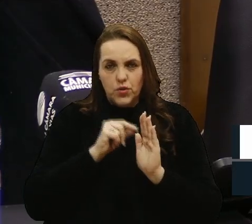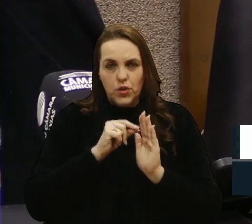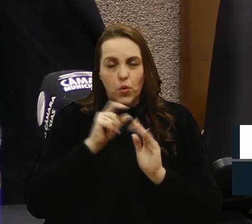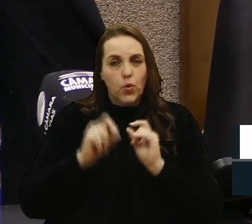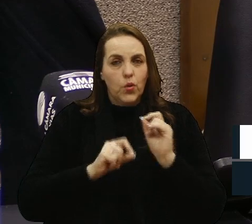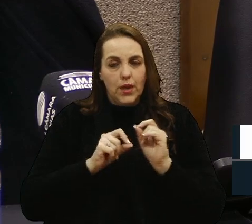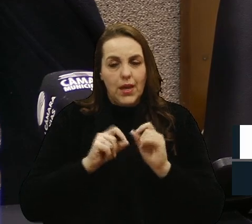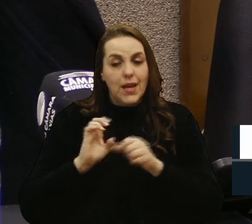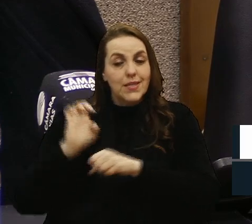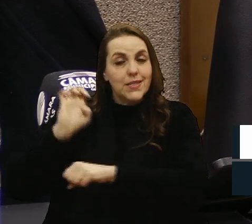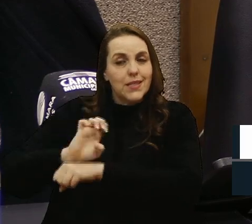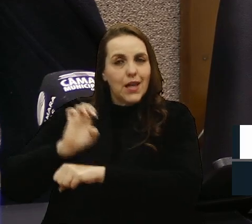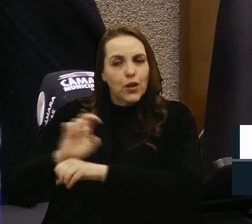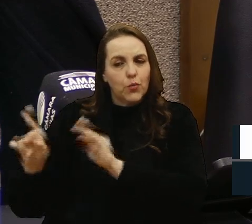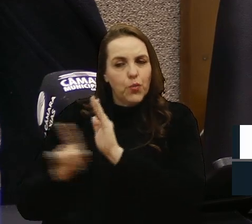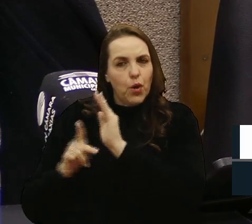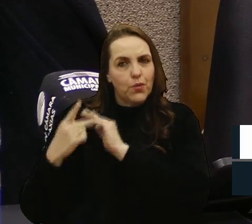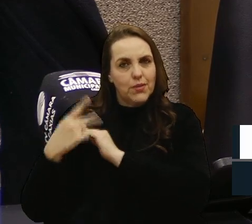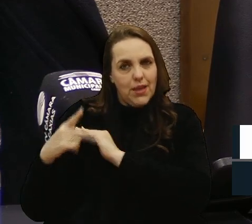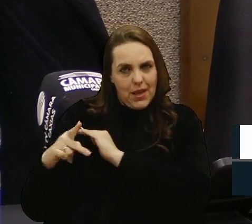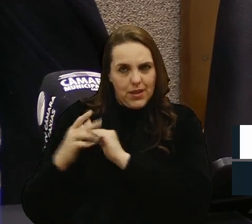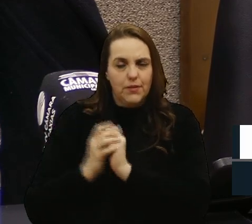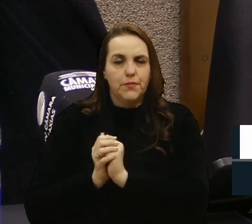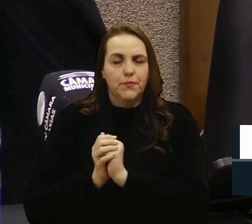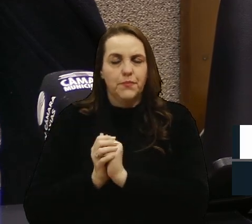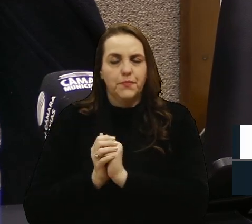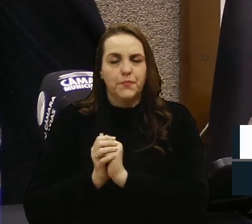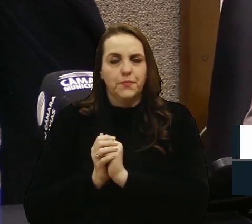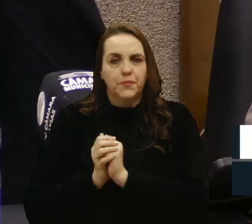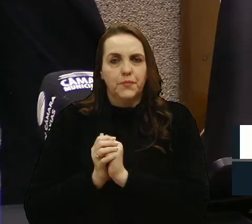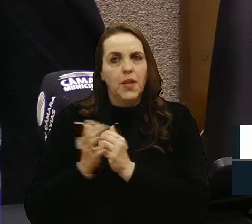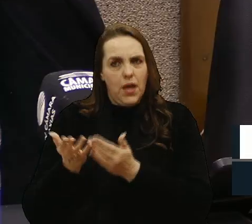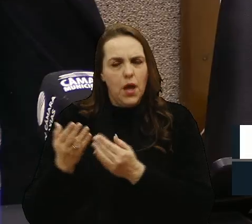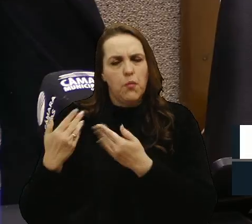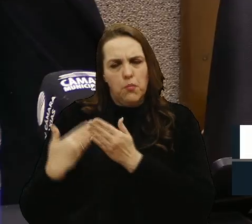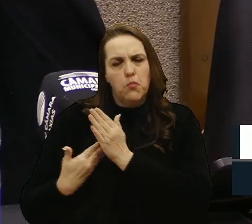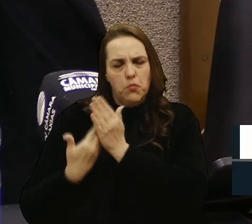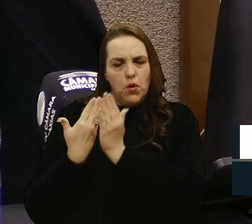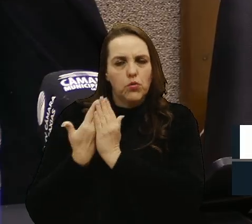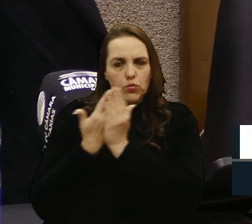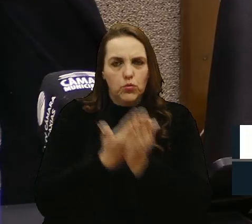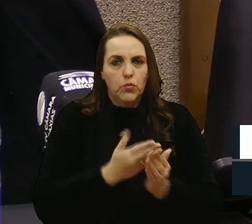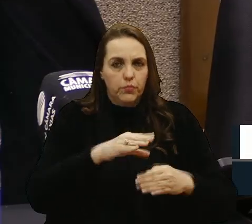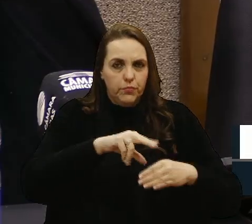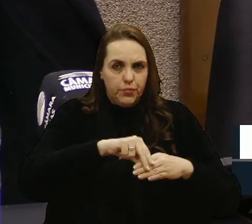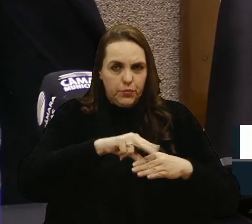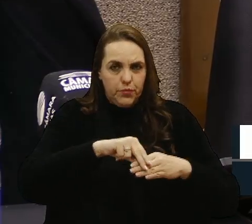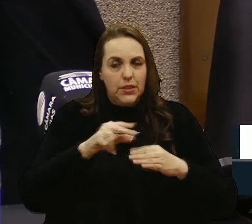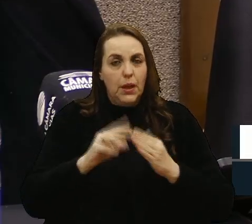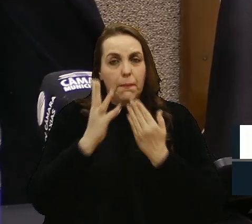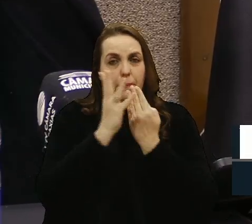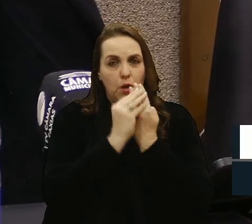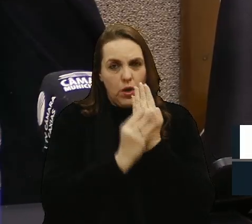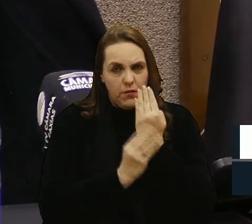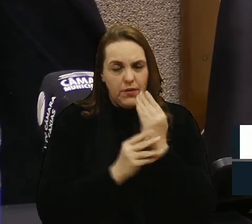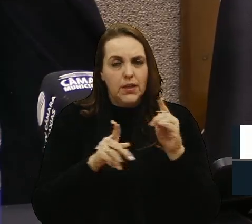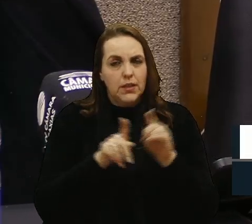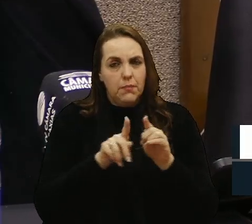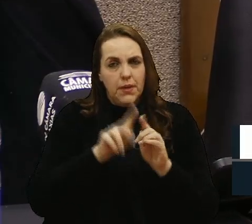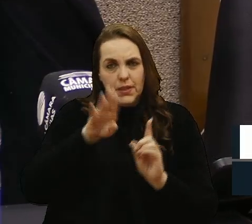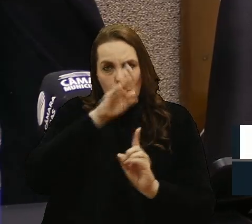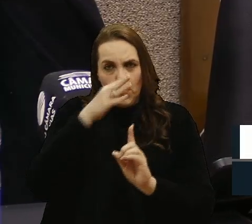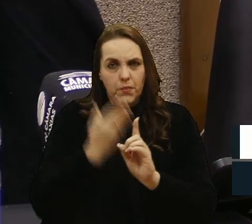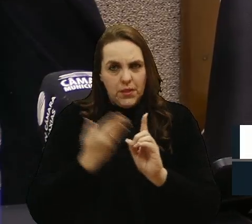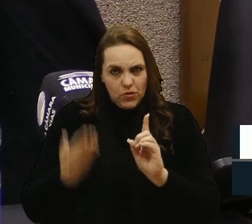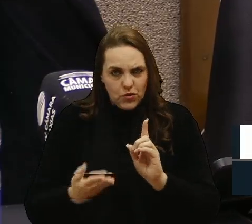estado de origem. No caso, sob exame, a proponente acostou aos autos a circunstanciada biografia da homenageada, a